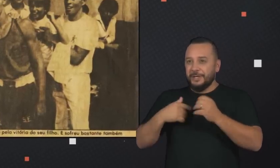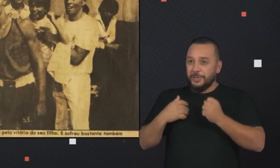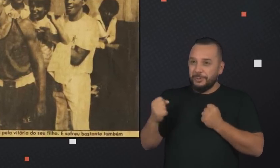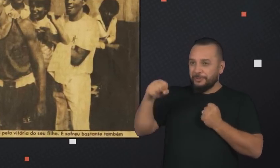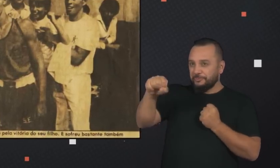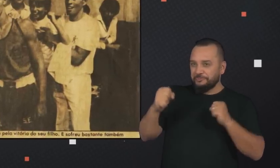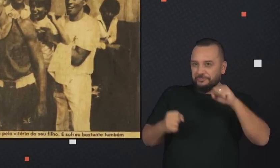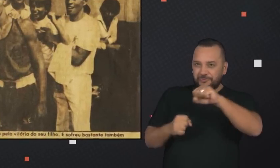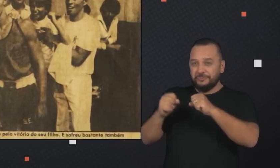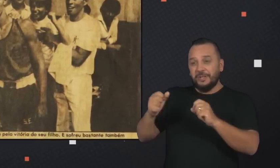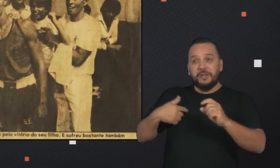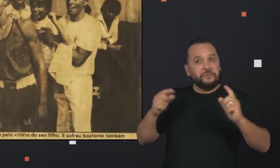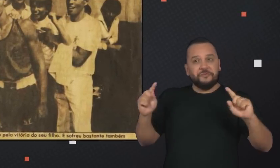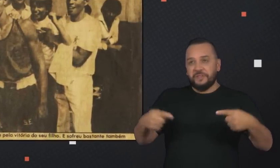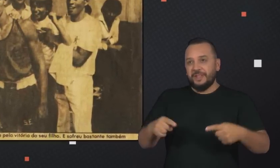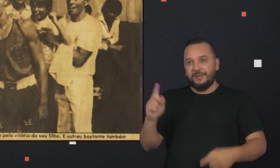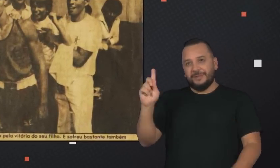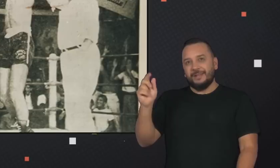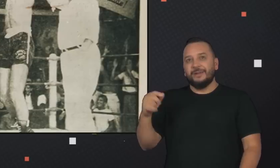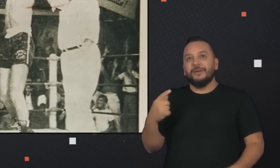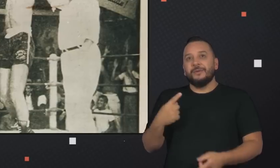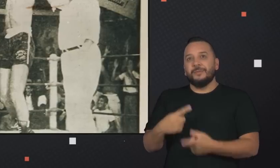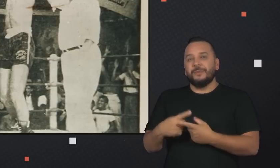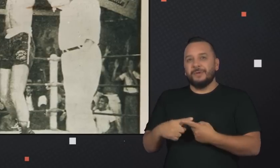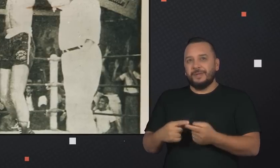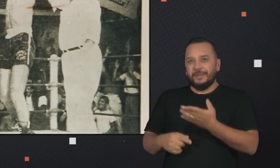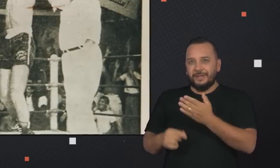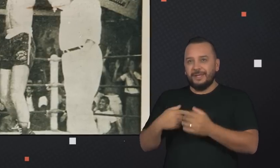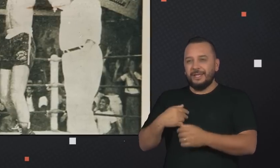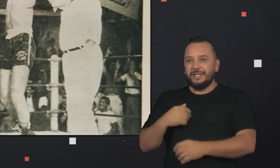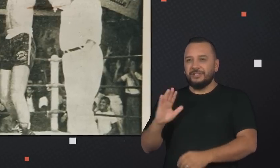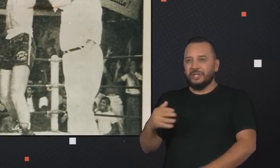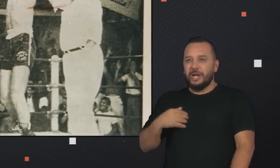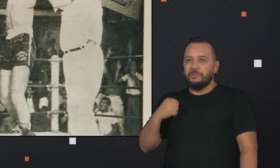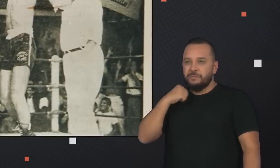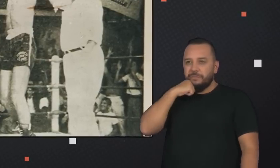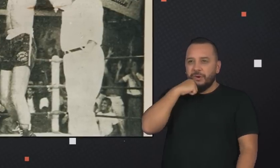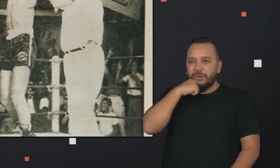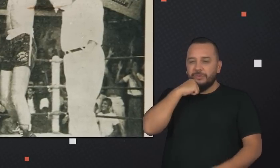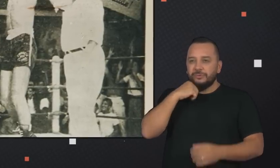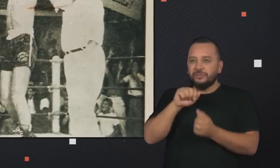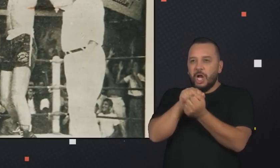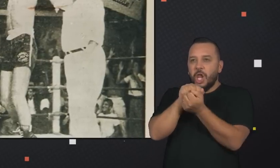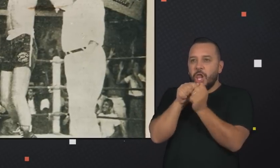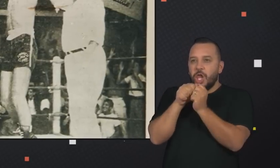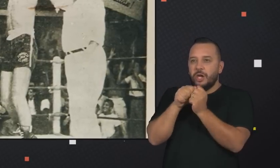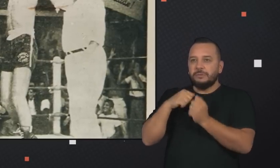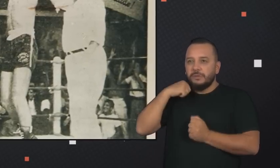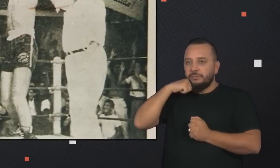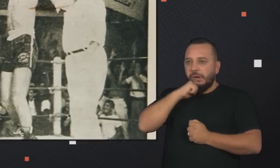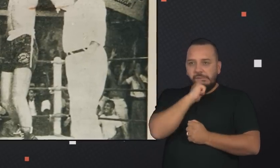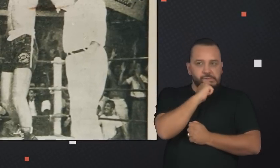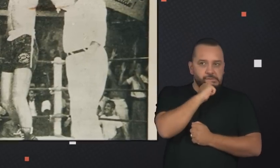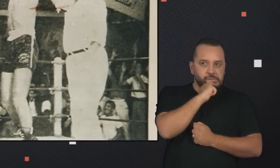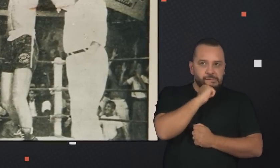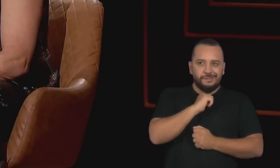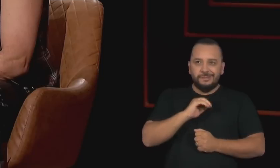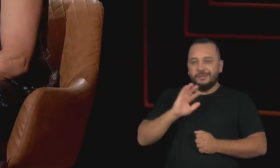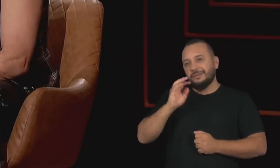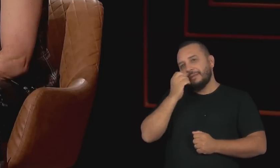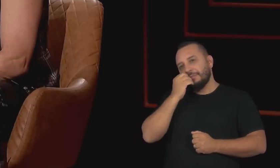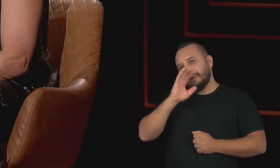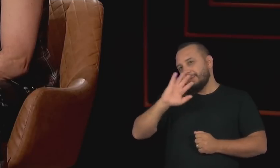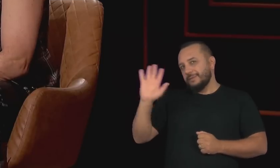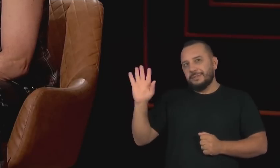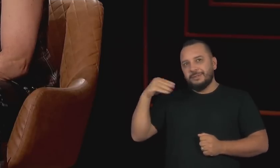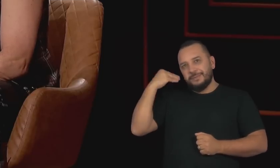Eu não lutei a final porque o cara na semifinal deslocou o meu maxilar. Então eu não... já valeu a experiência